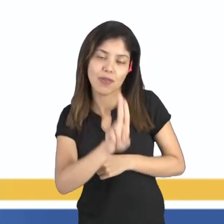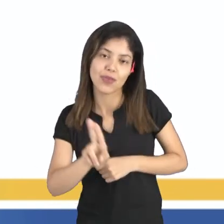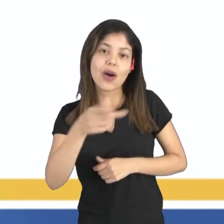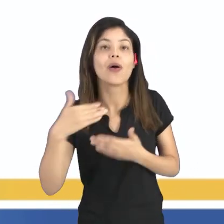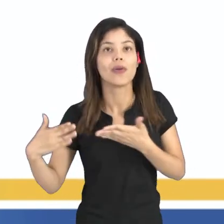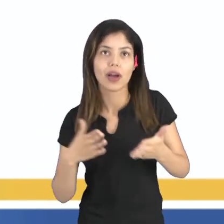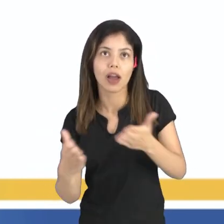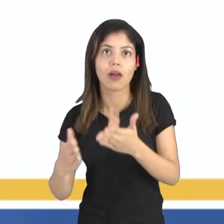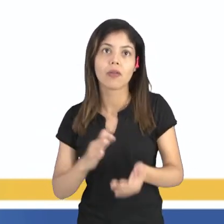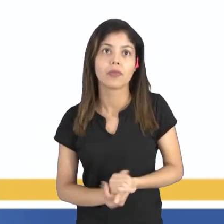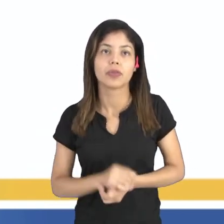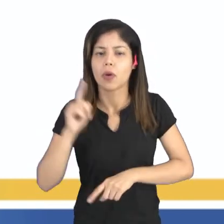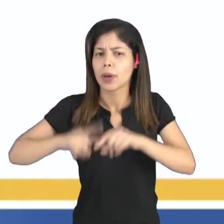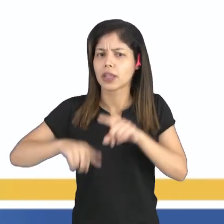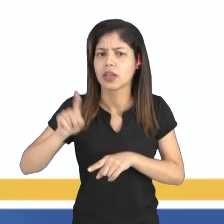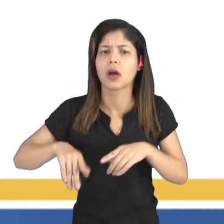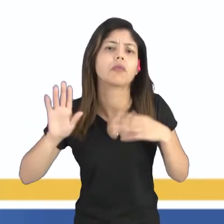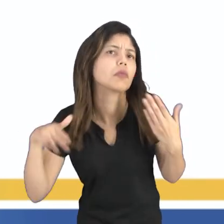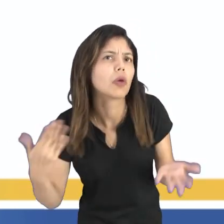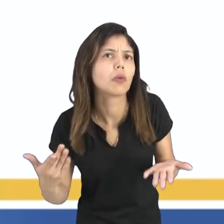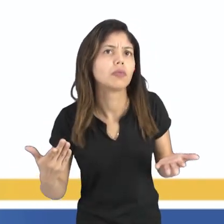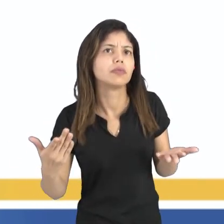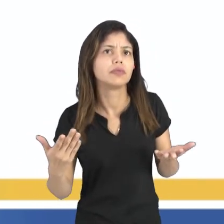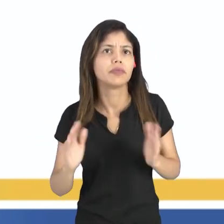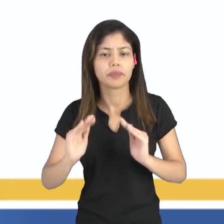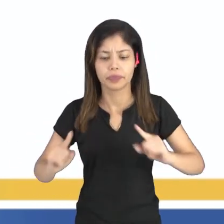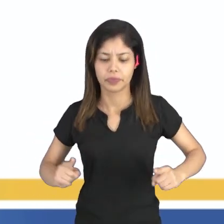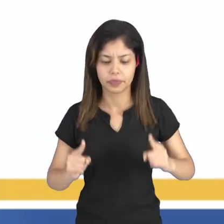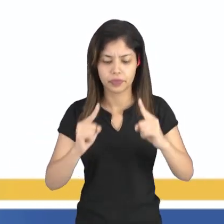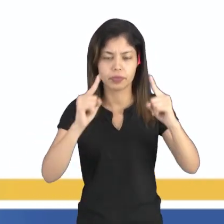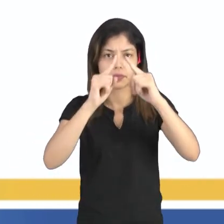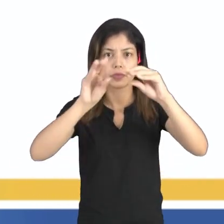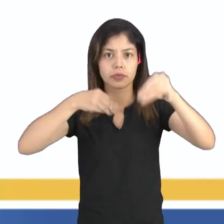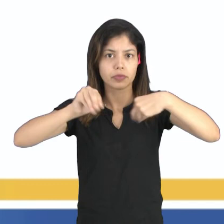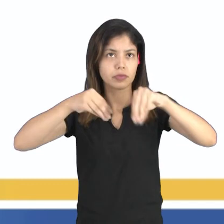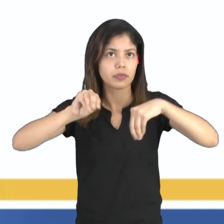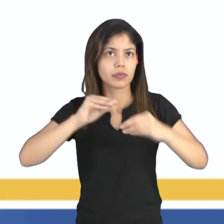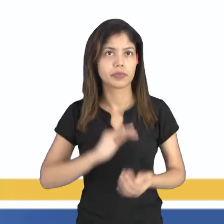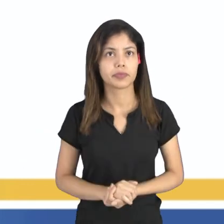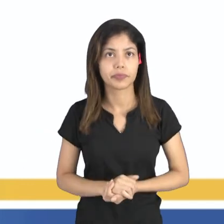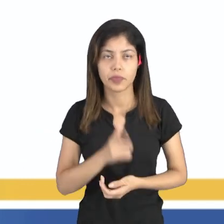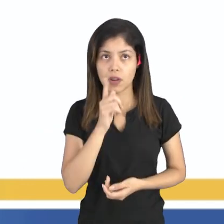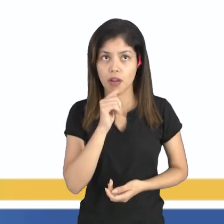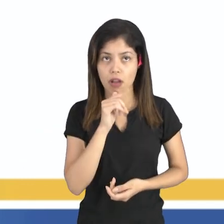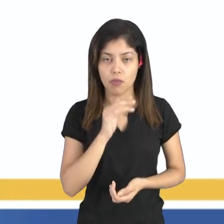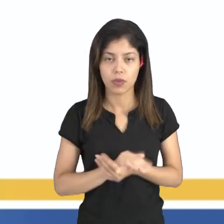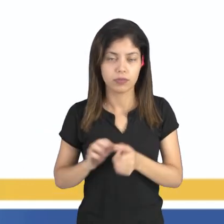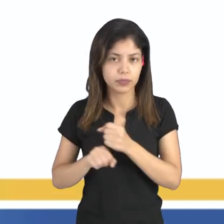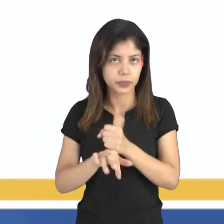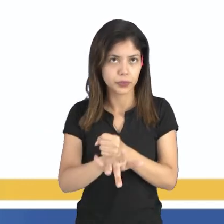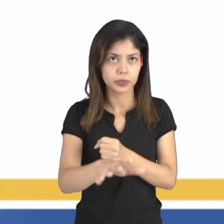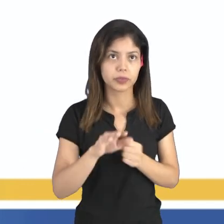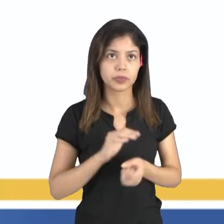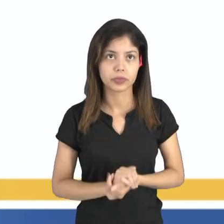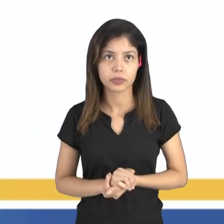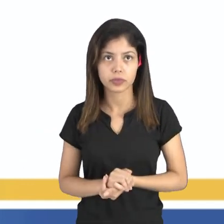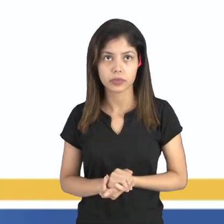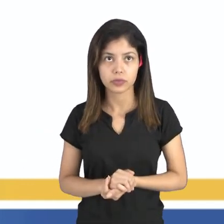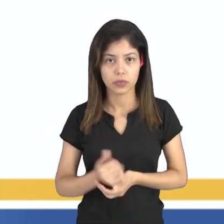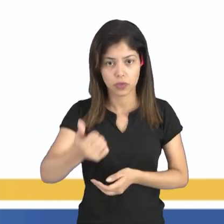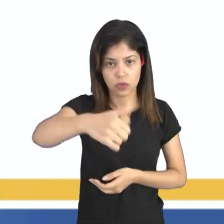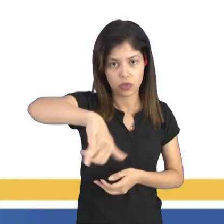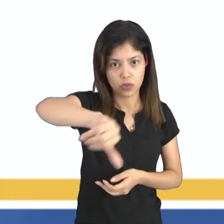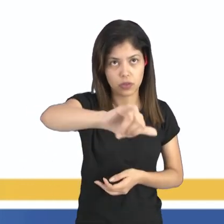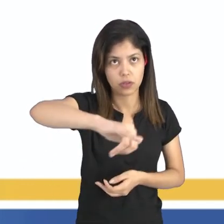materiais que contaminaram o rio foram: letra A, garrafas plásticas; letra B, água de esgoto; letra